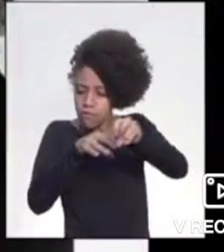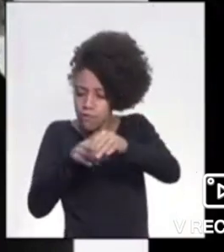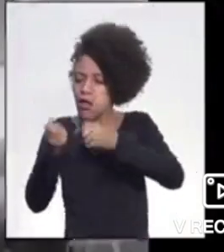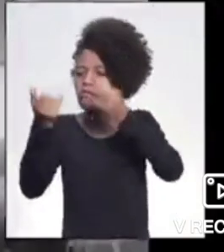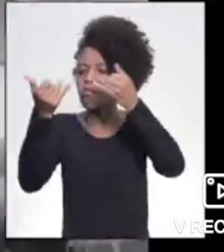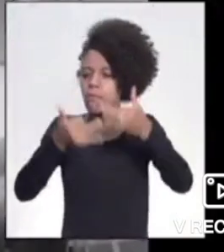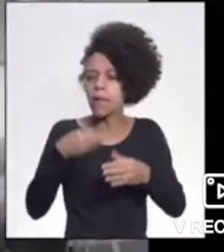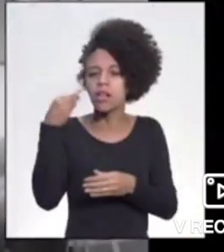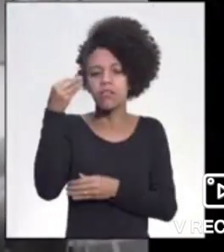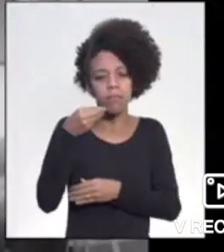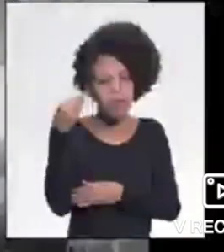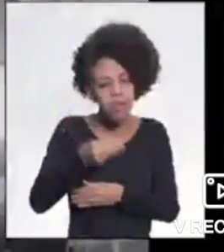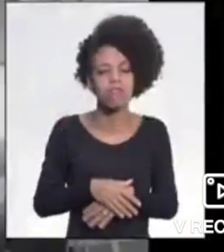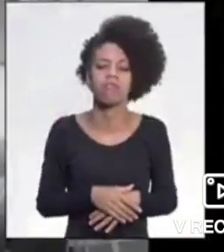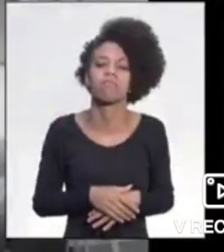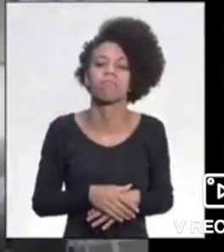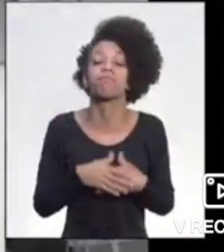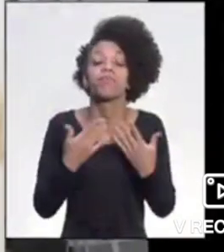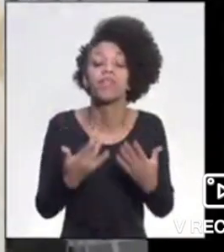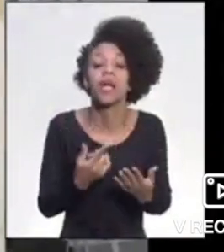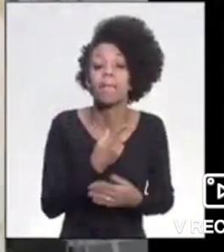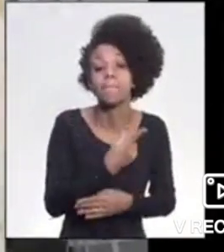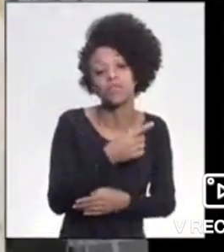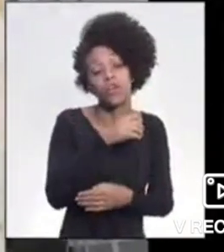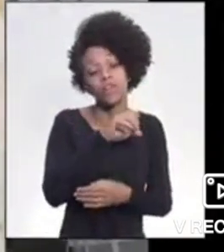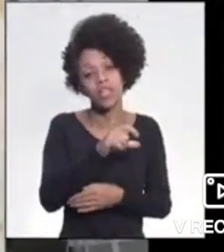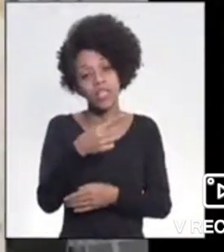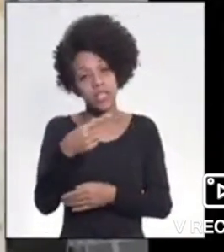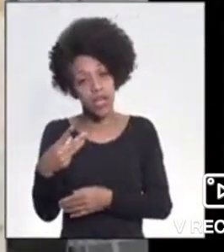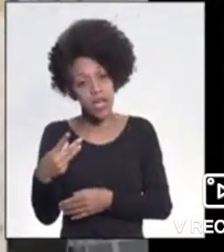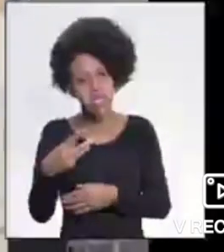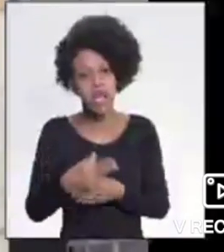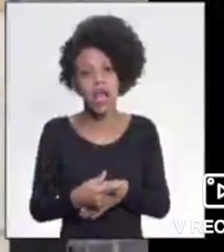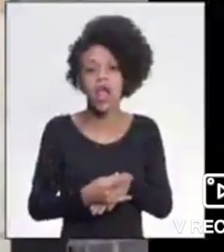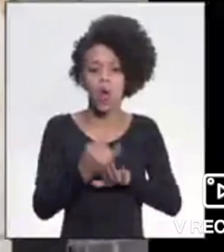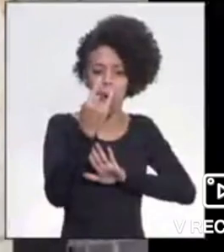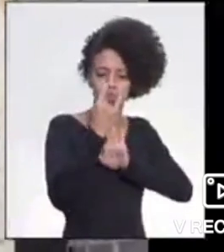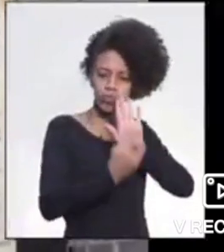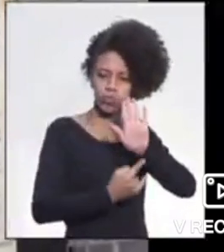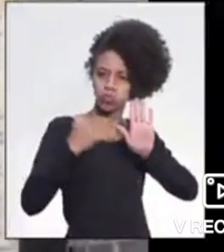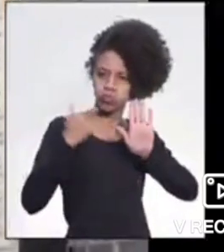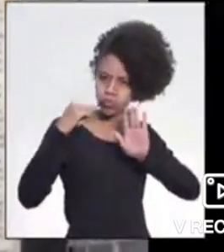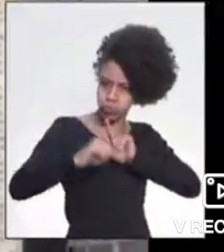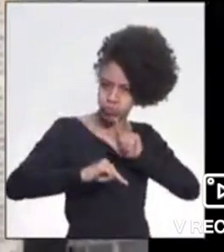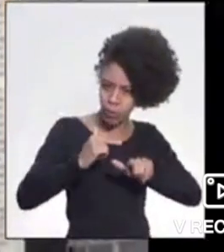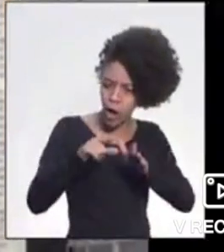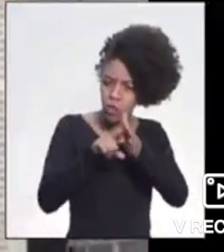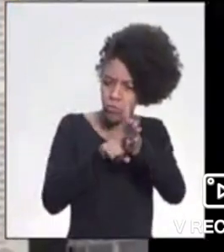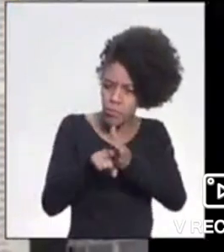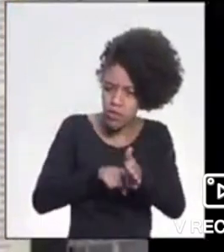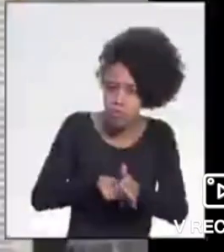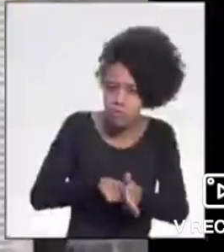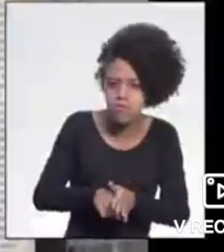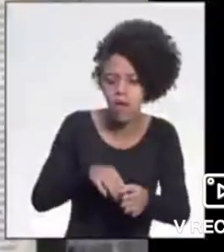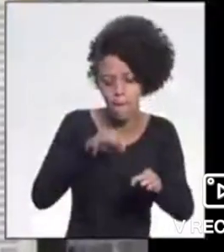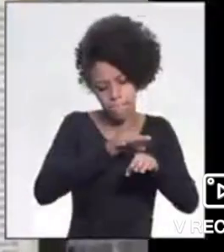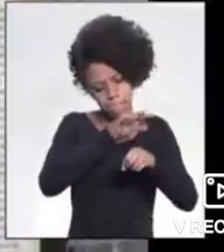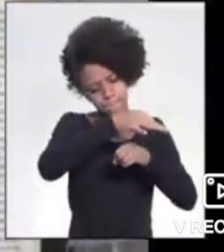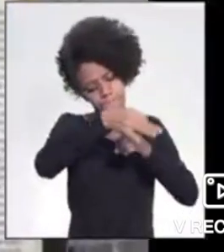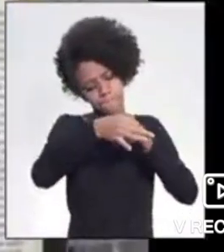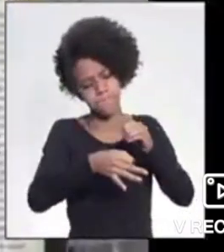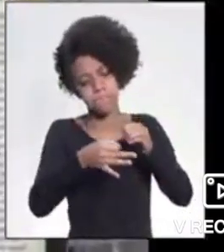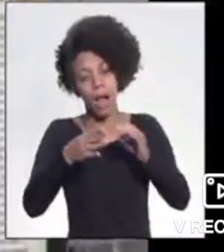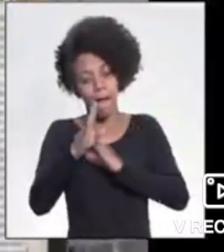equipe. Em 1913, Niels Bohr publicou um trabalho no qual complementava o modelo atômico de Rutherford. Bohr começou